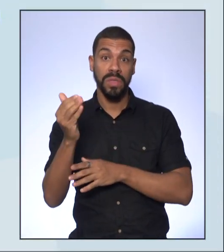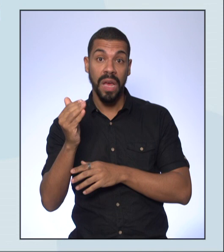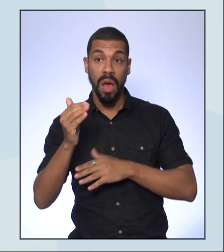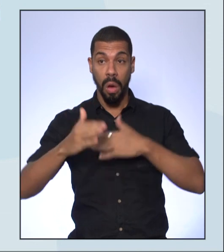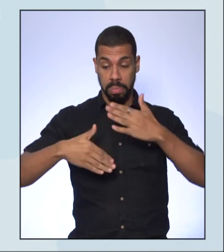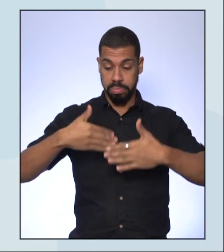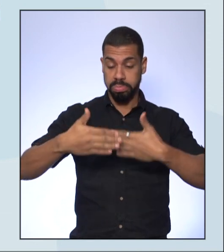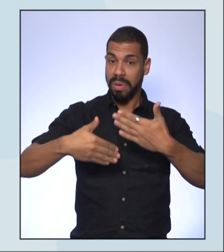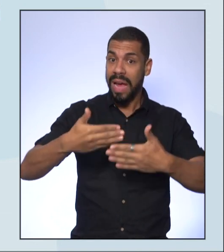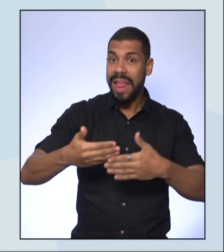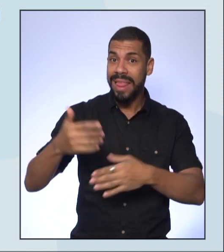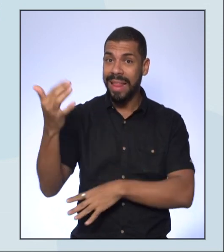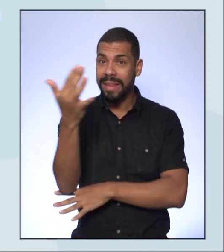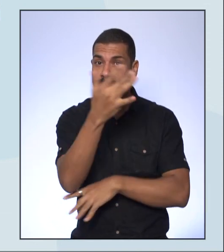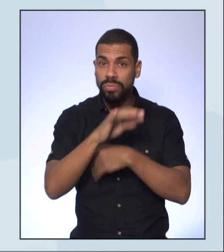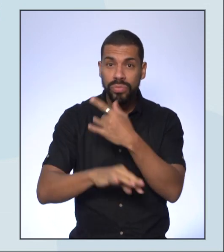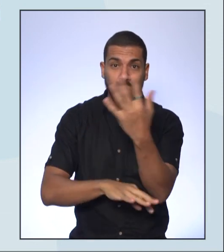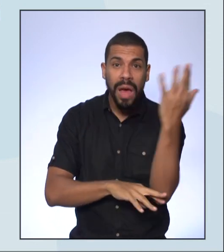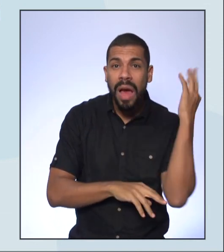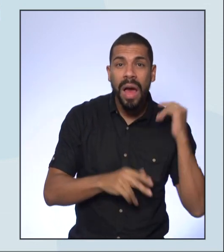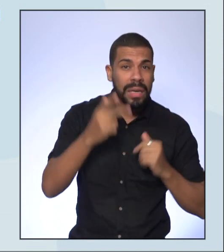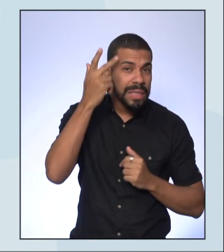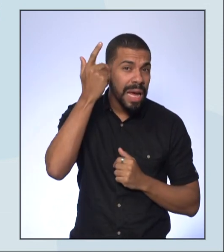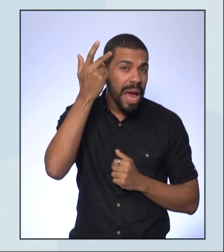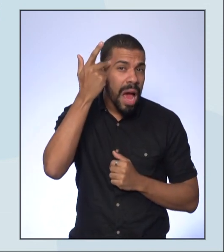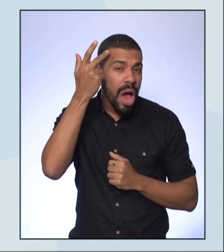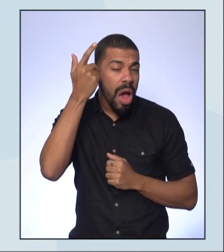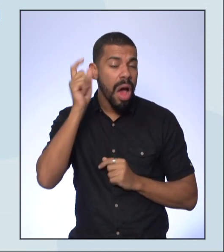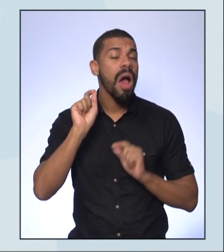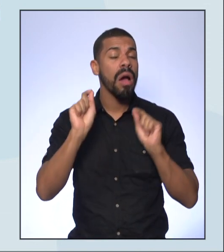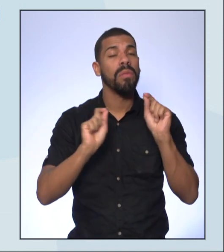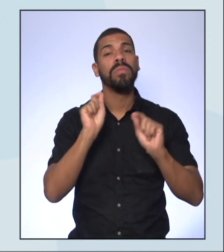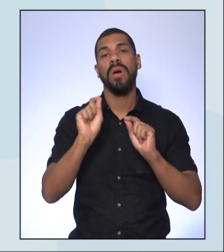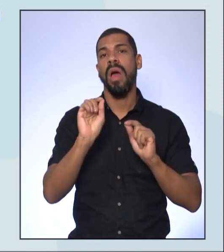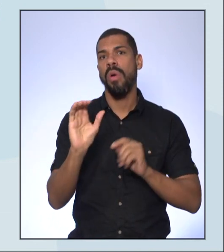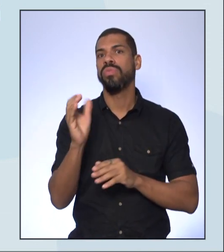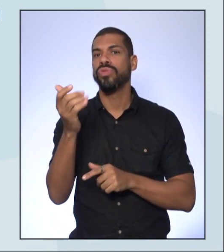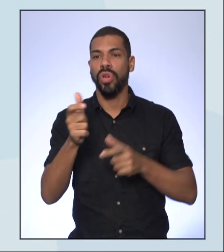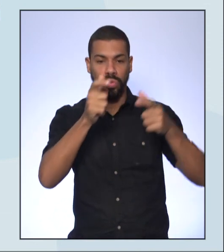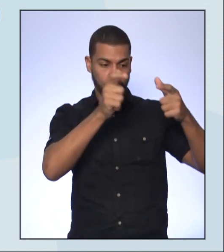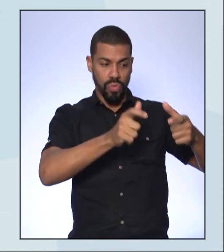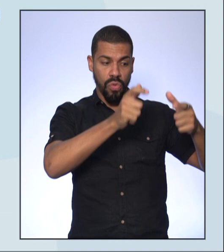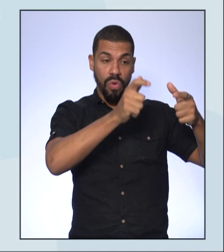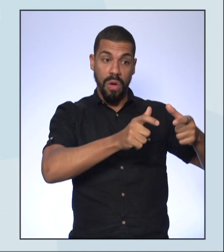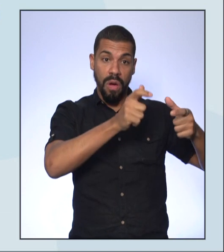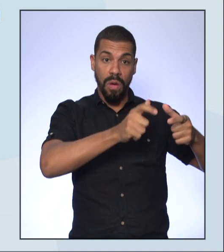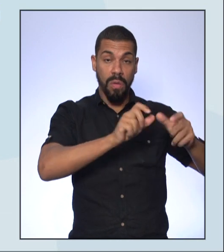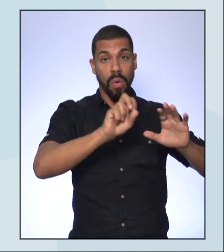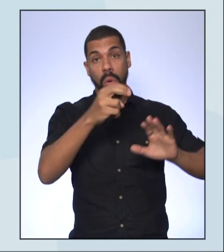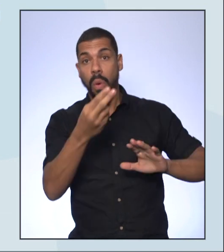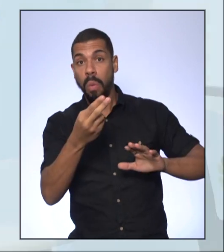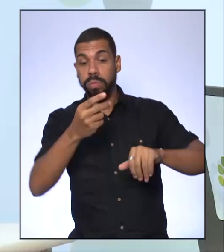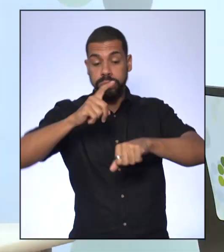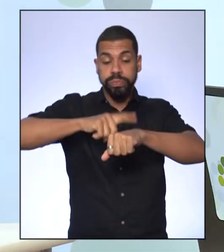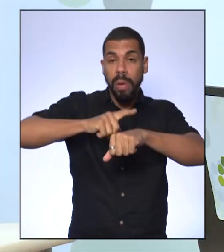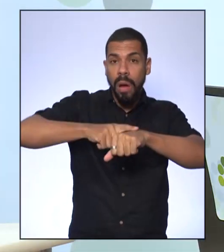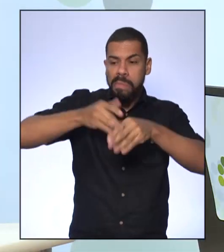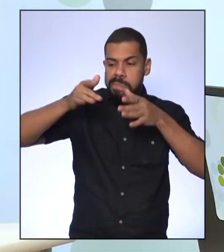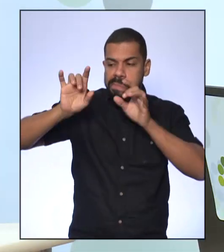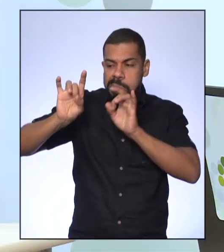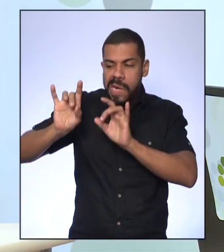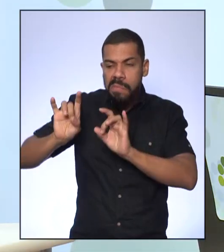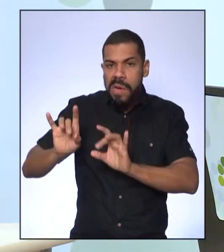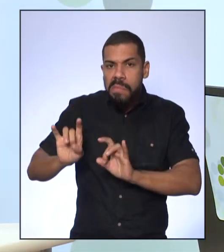ou fenômeno natural potencialmente danoso ocorrer em um determinado local, num determinado período de tempo, né? Então,